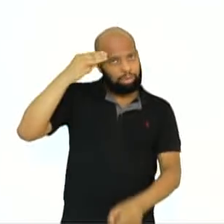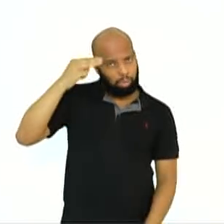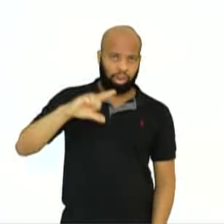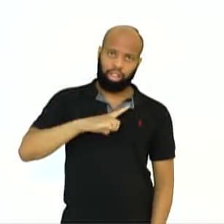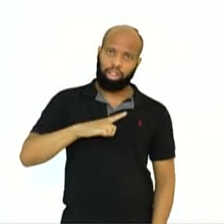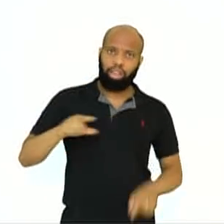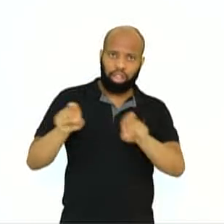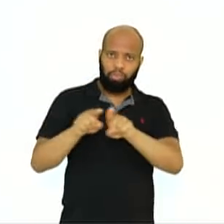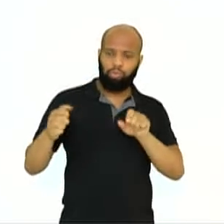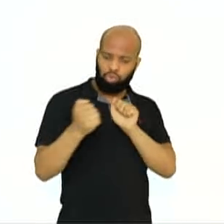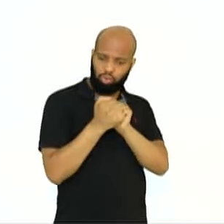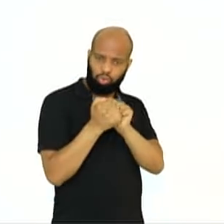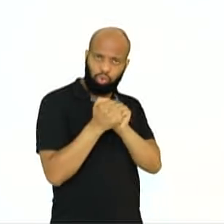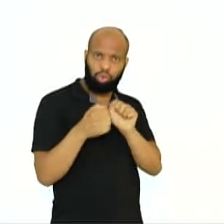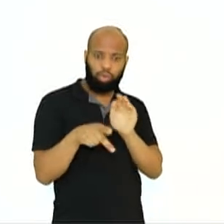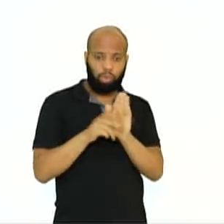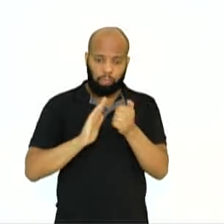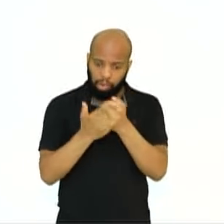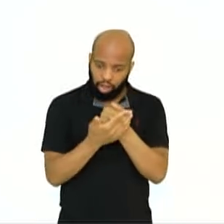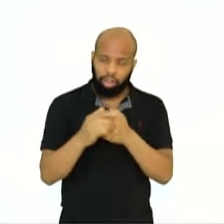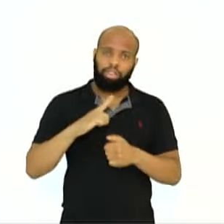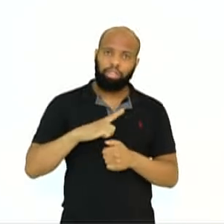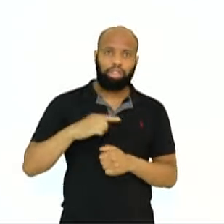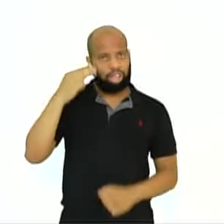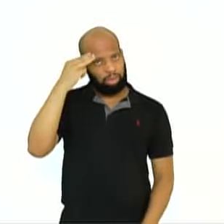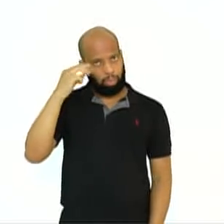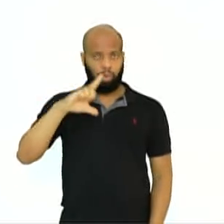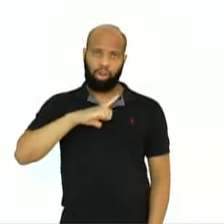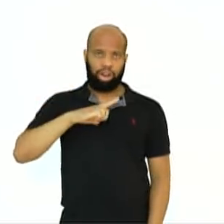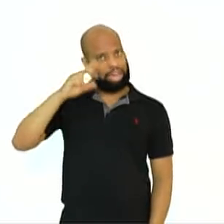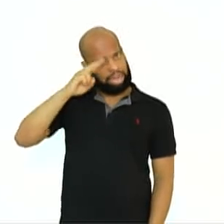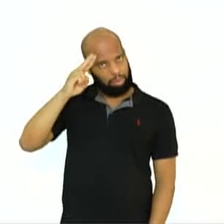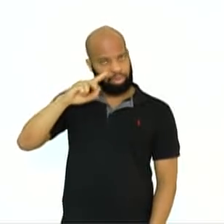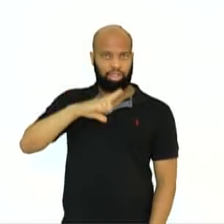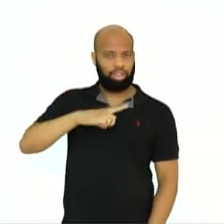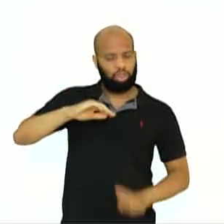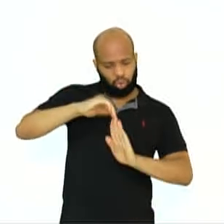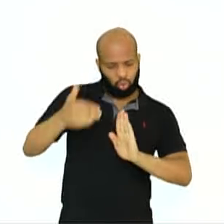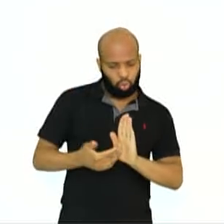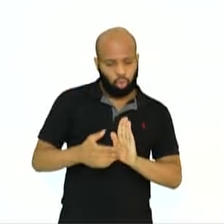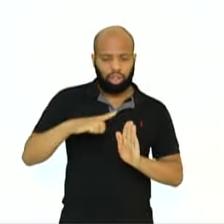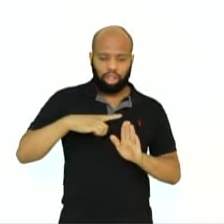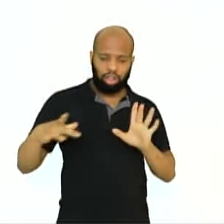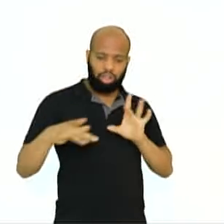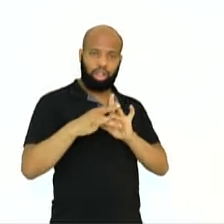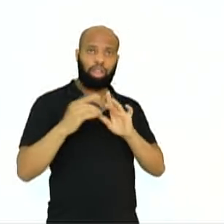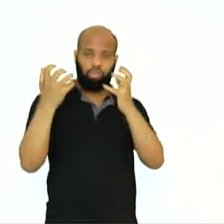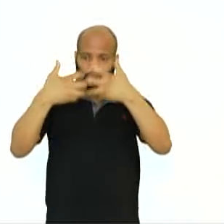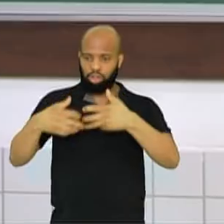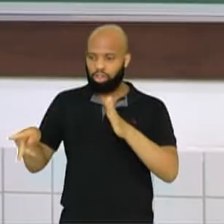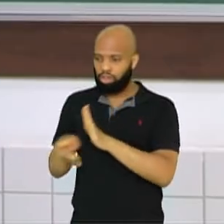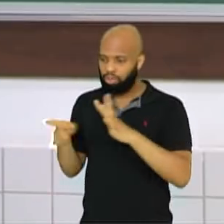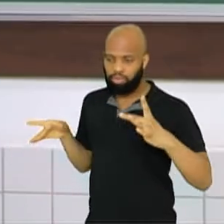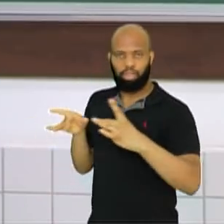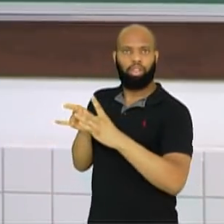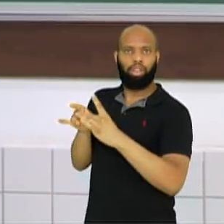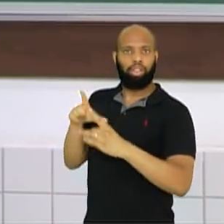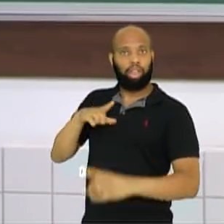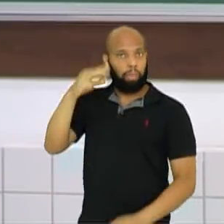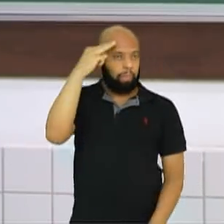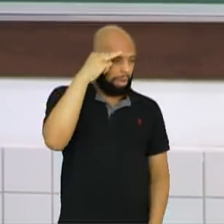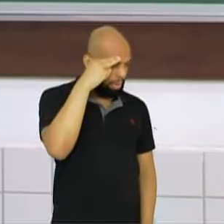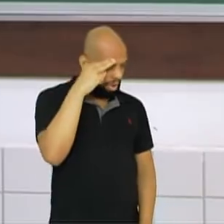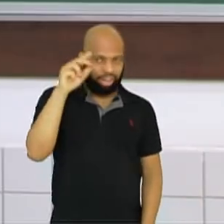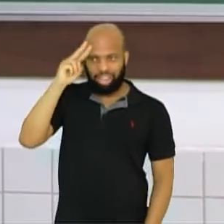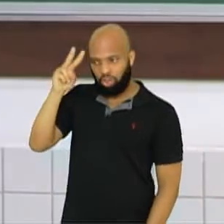com o seu bairro, enfim, com a sua família. Tudo isso tem essas funções de ligação entre memória